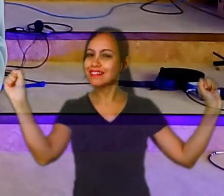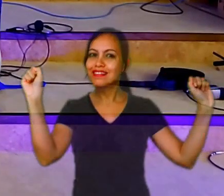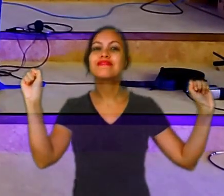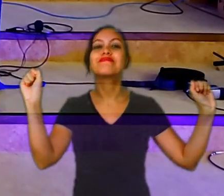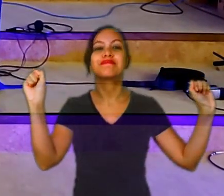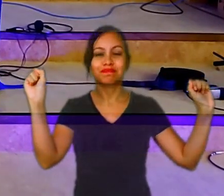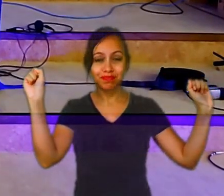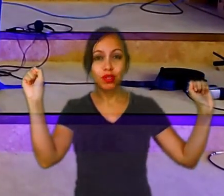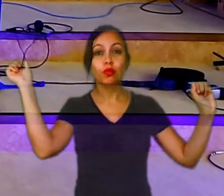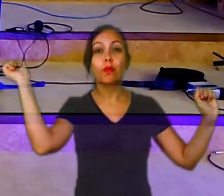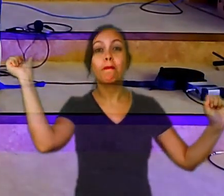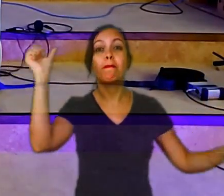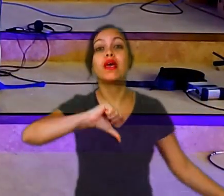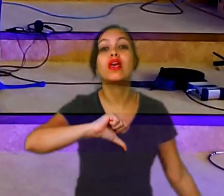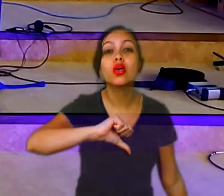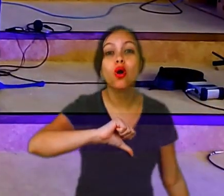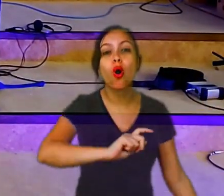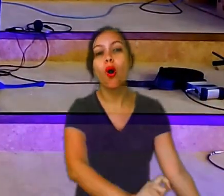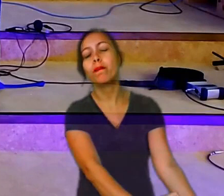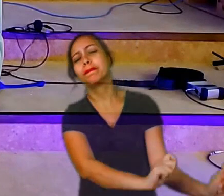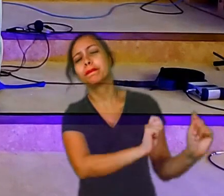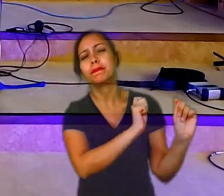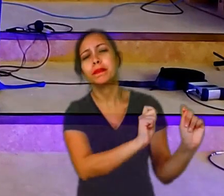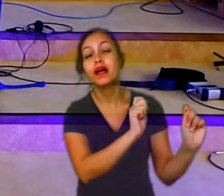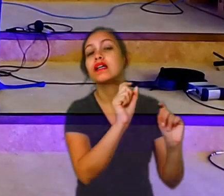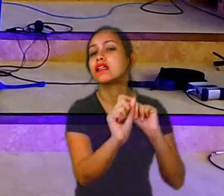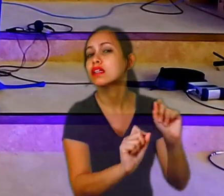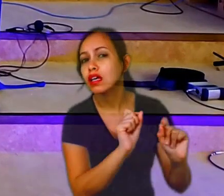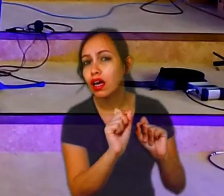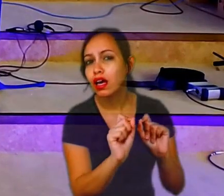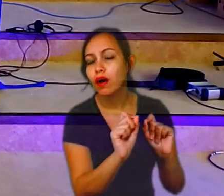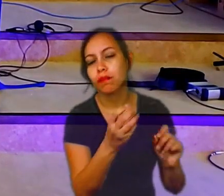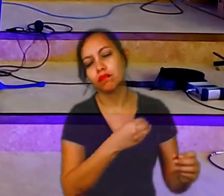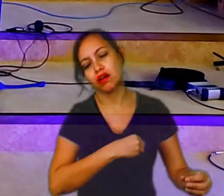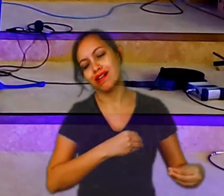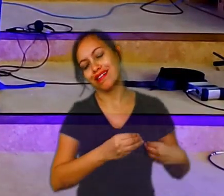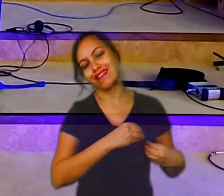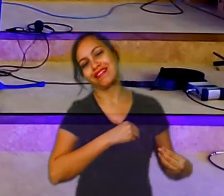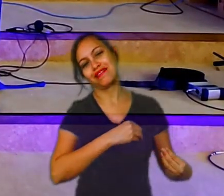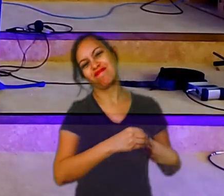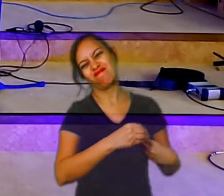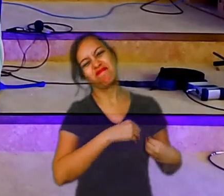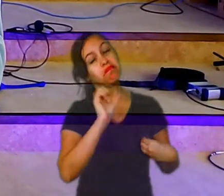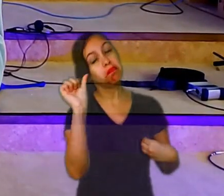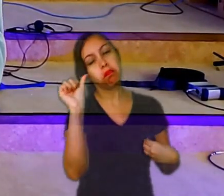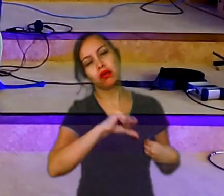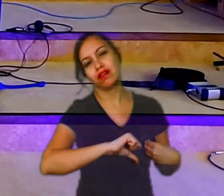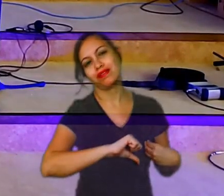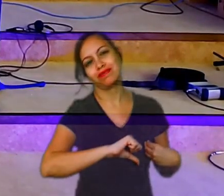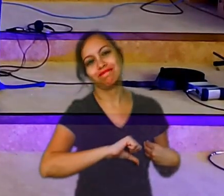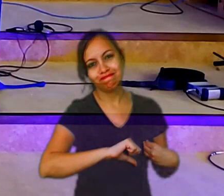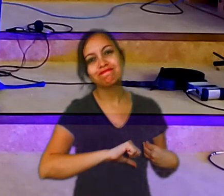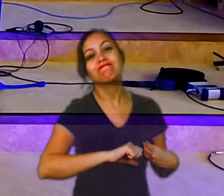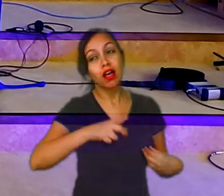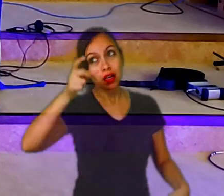do maior e principal ataque que era e que é o do pecado. Aquilo que o